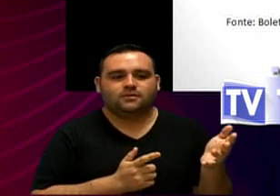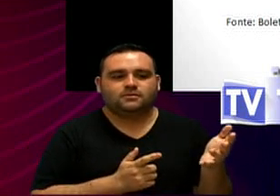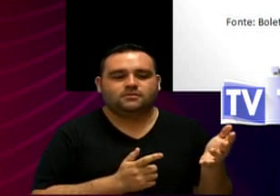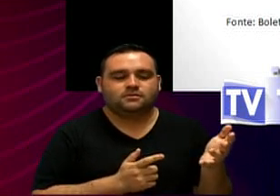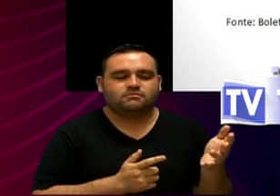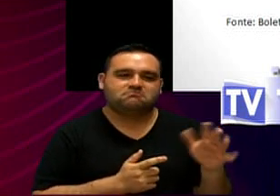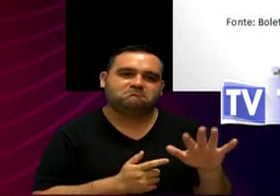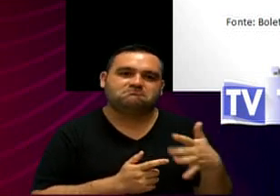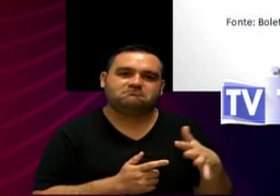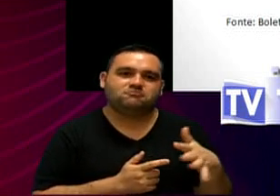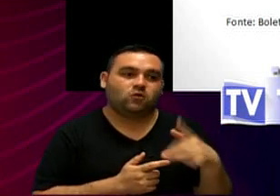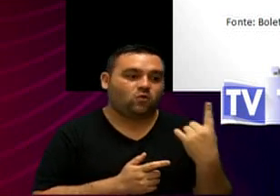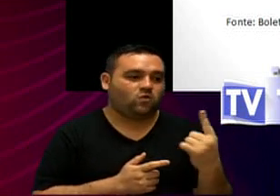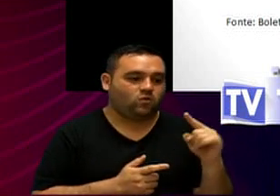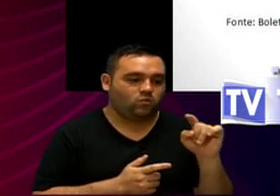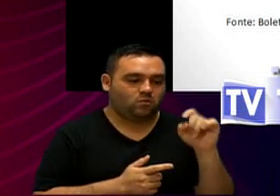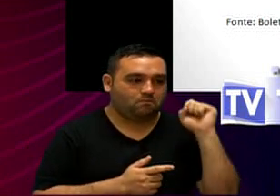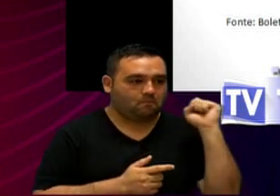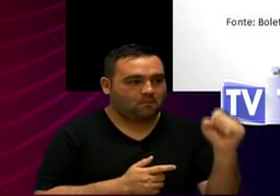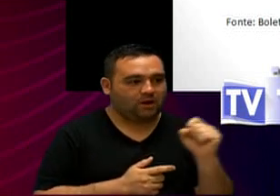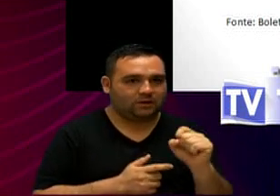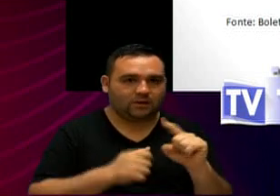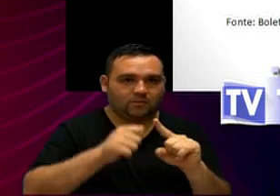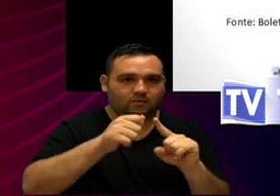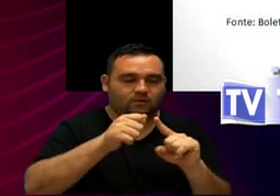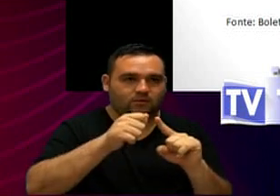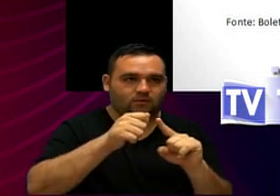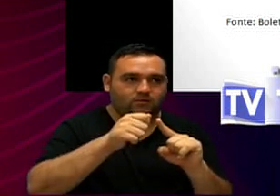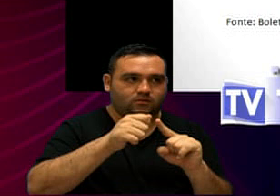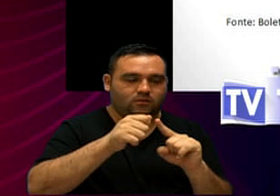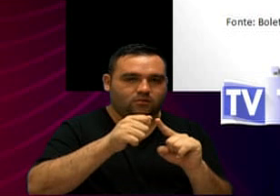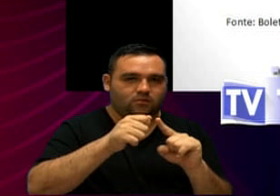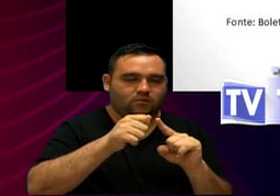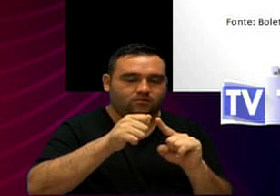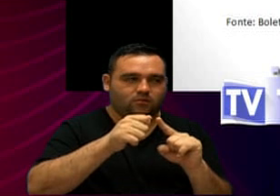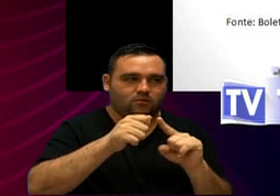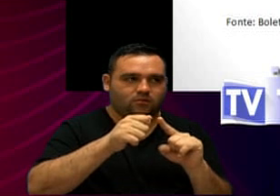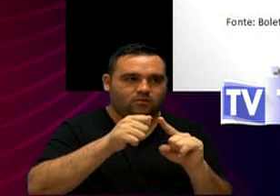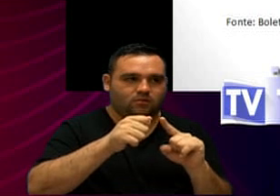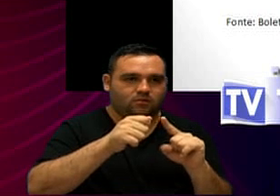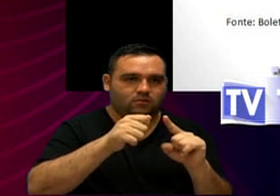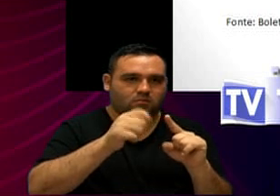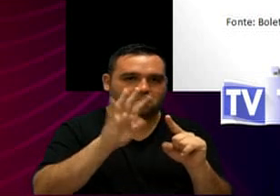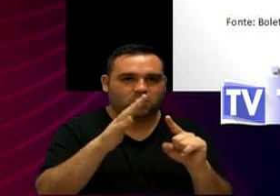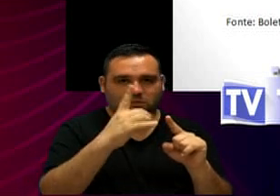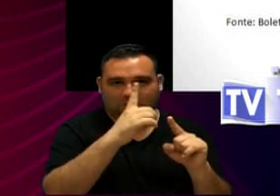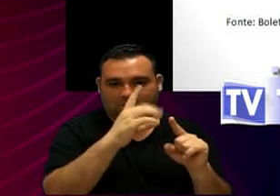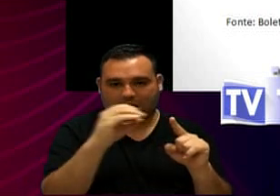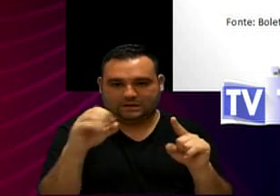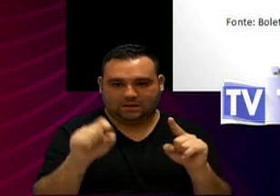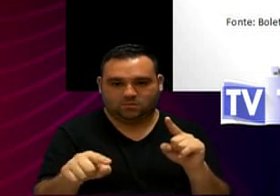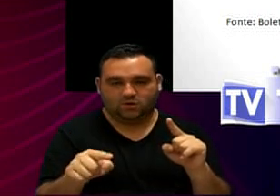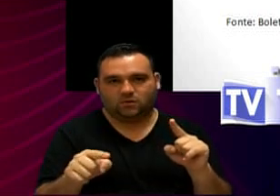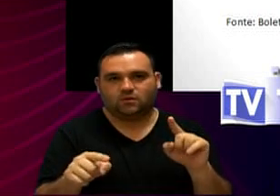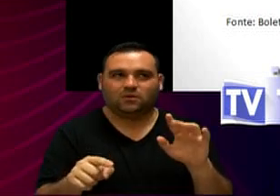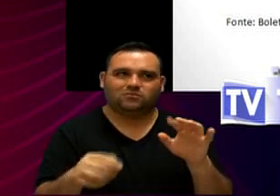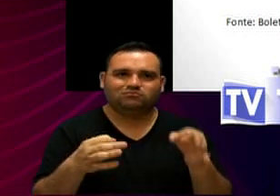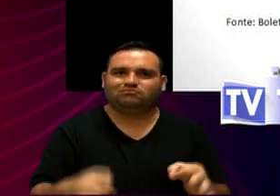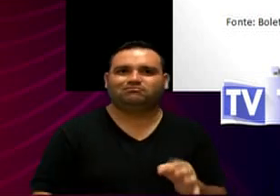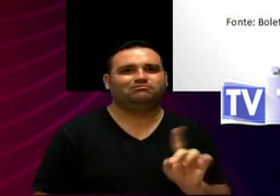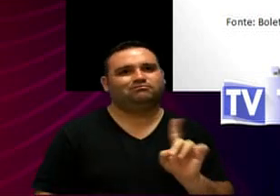uma faixa de 1 homicídio para cada faixa de 100 mil habitantes. Não é o